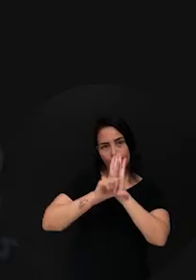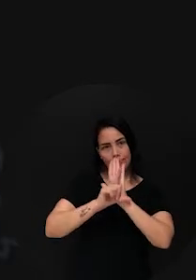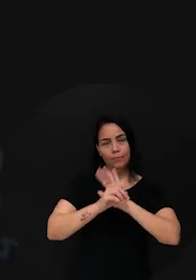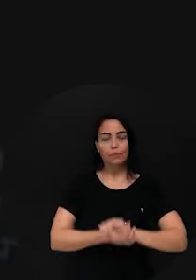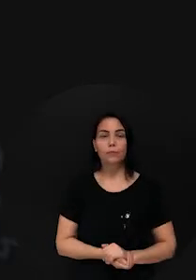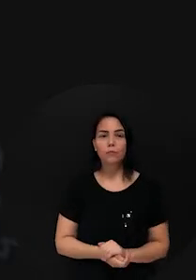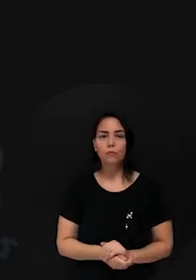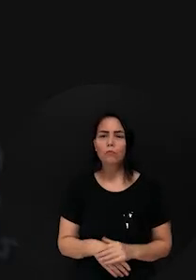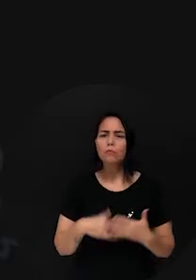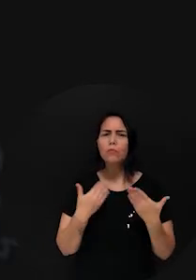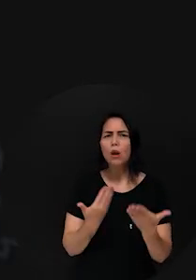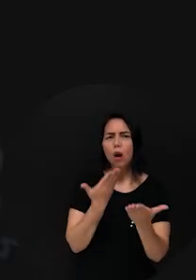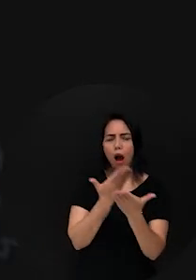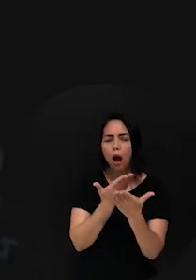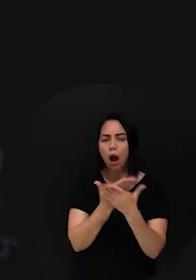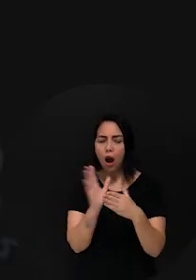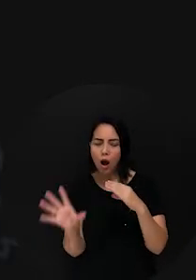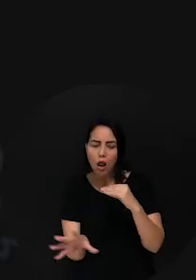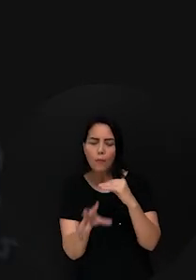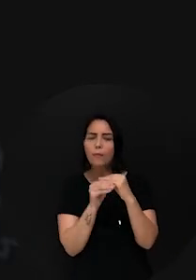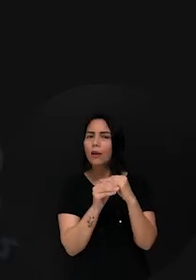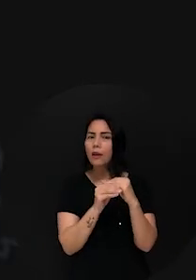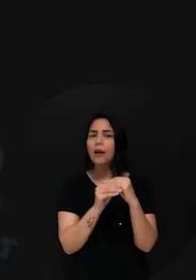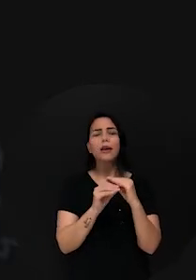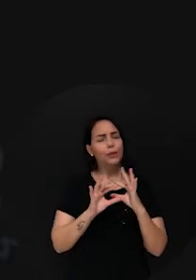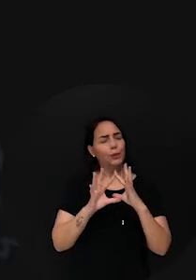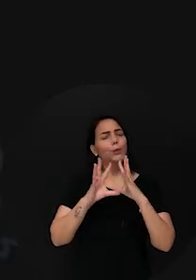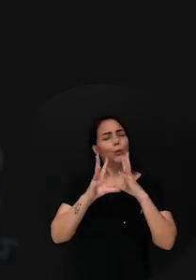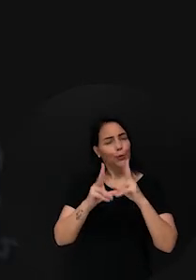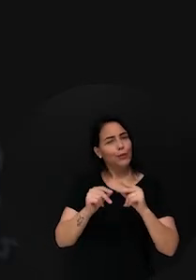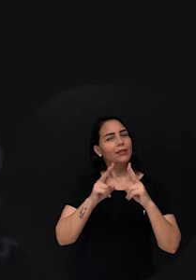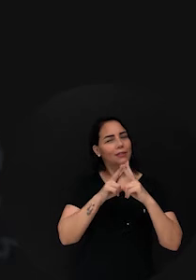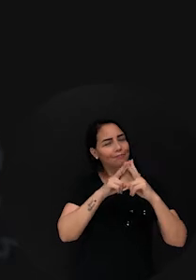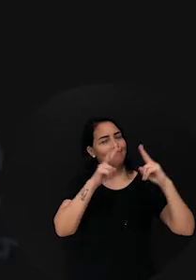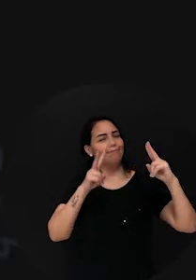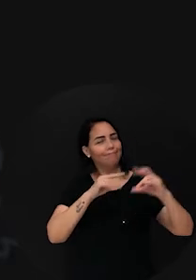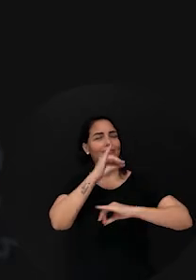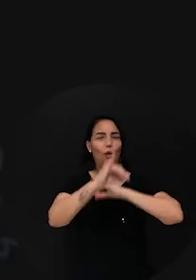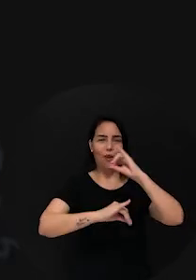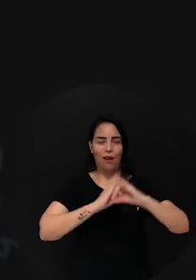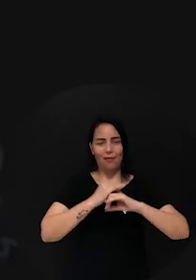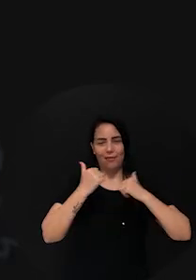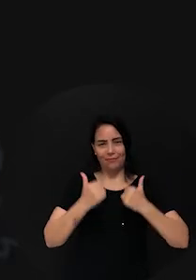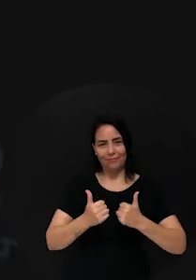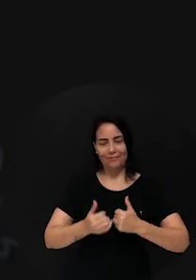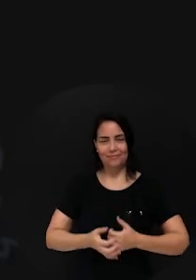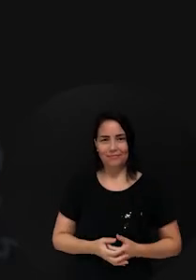aulas complementares, por enquanto, todas, né, Ângela? Todas estão também no formato online.